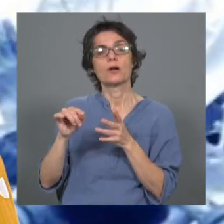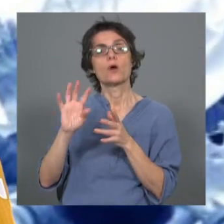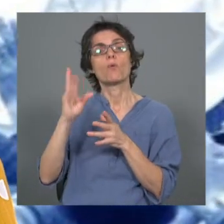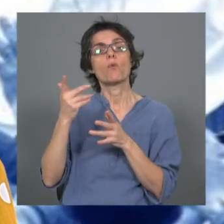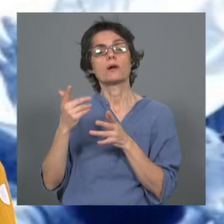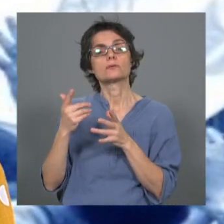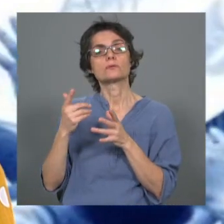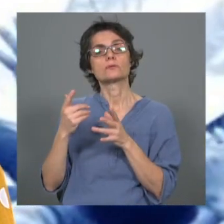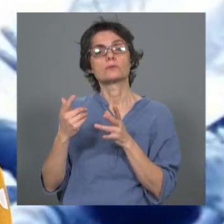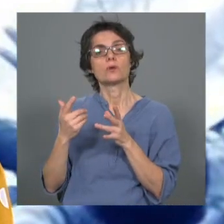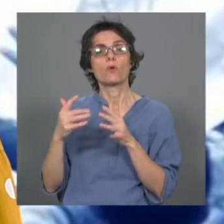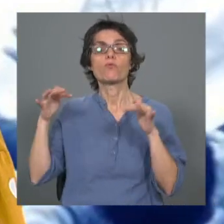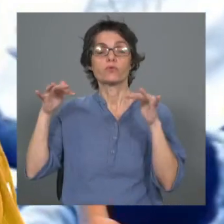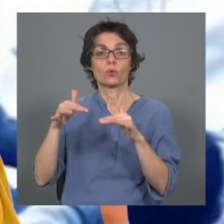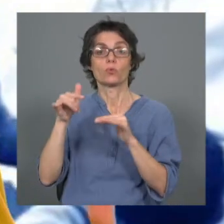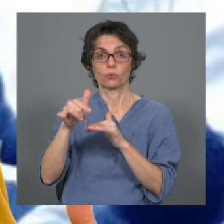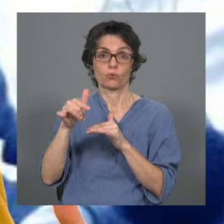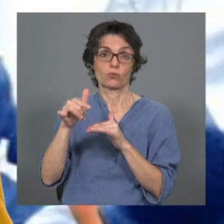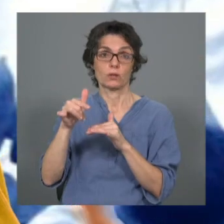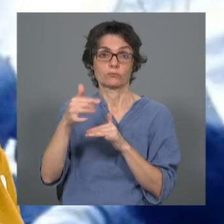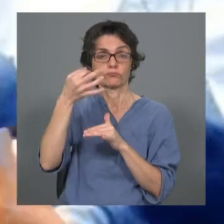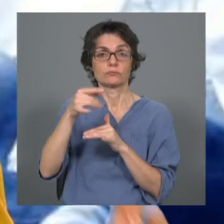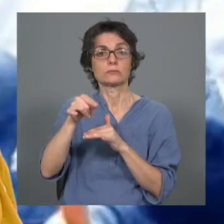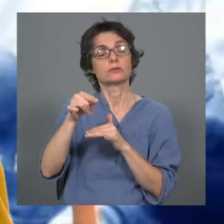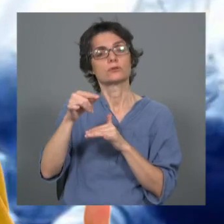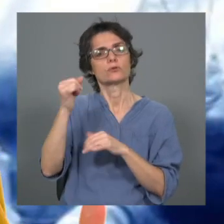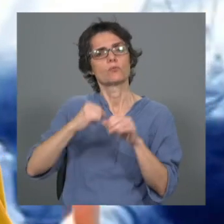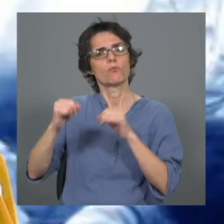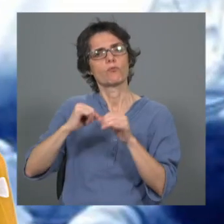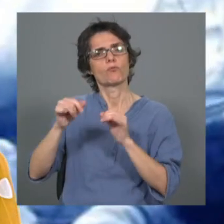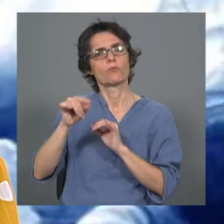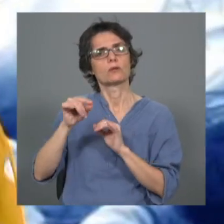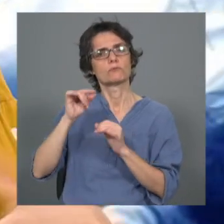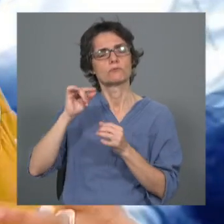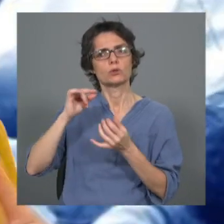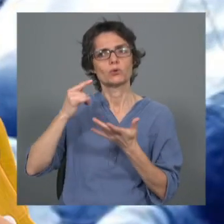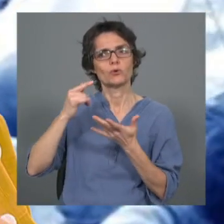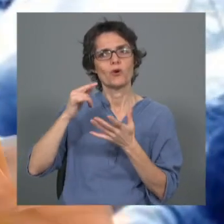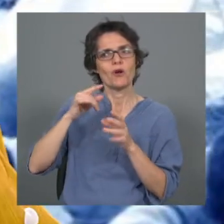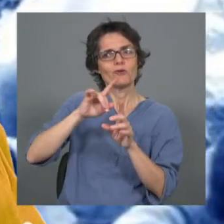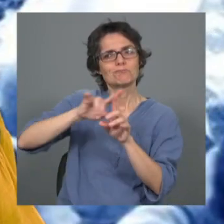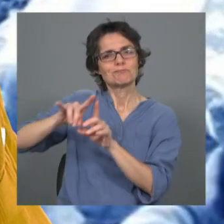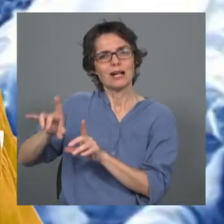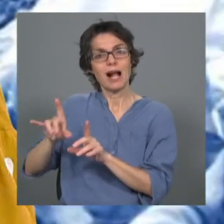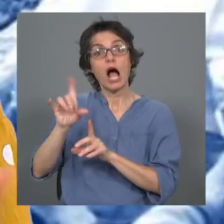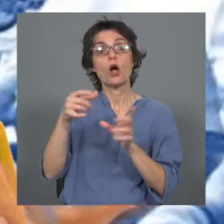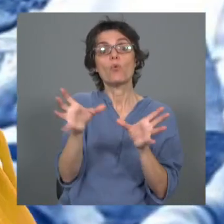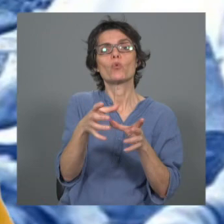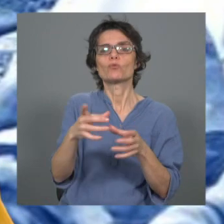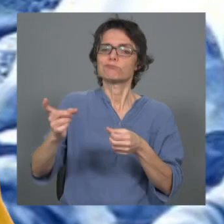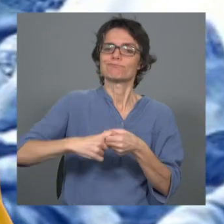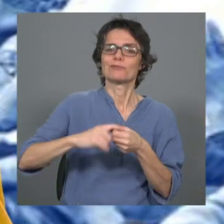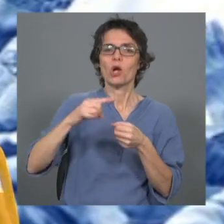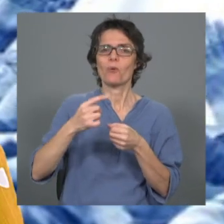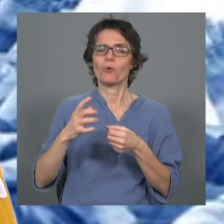Sinodal. Depois isto é um movimento com muitas realidades e, portanto, uns grupos agarraram, outros não terão agarrado,